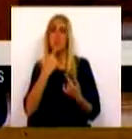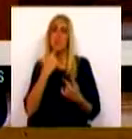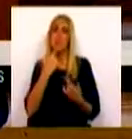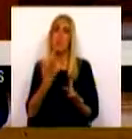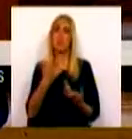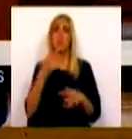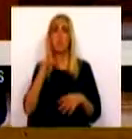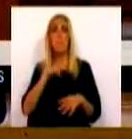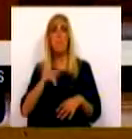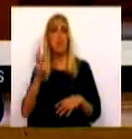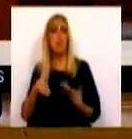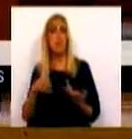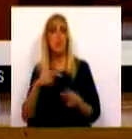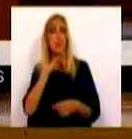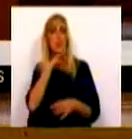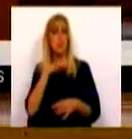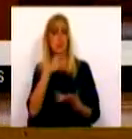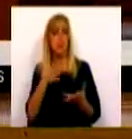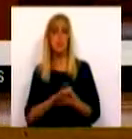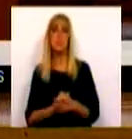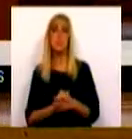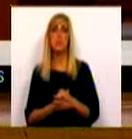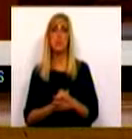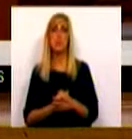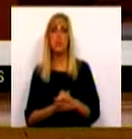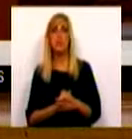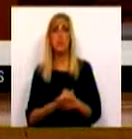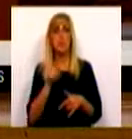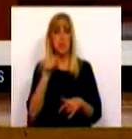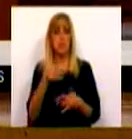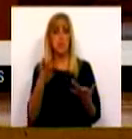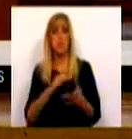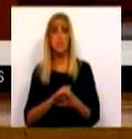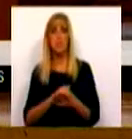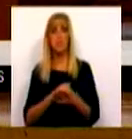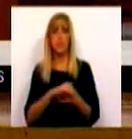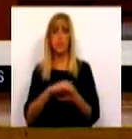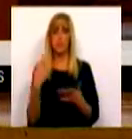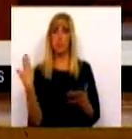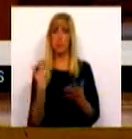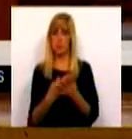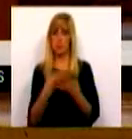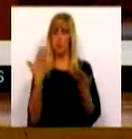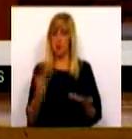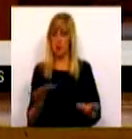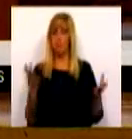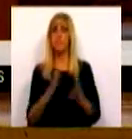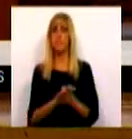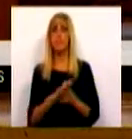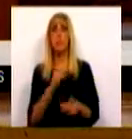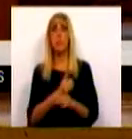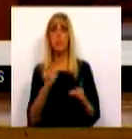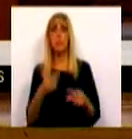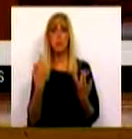tantos milhares de famílias. Ora, isso tem sido assim porque